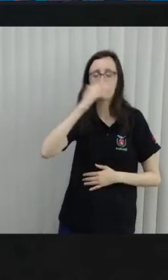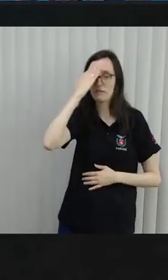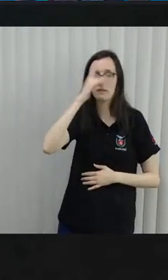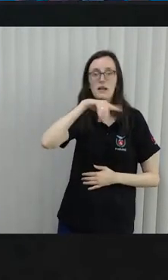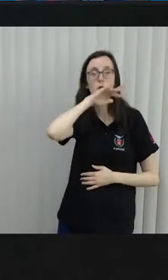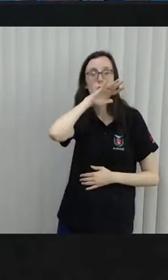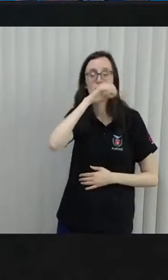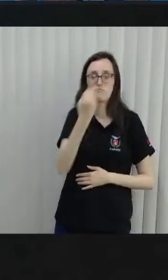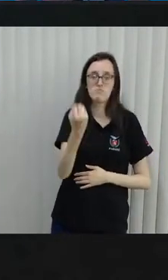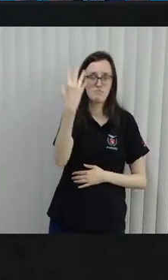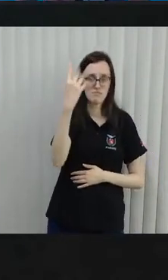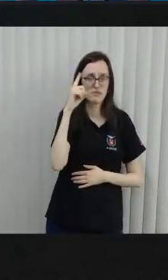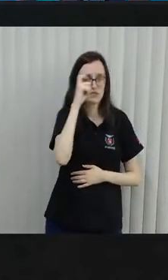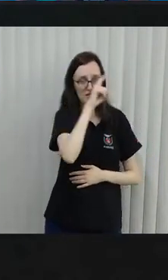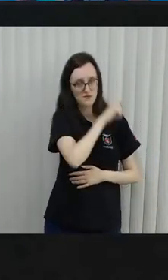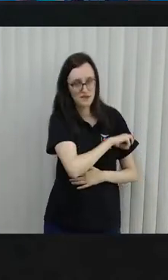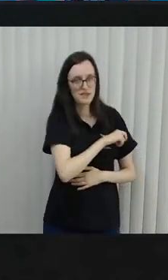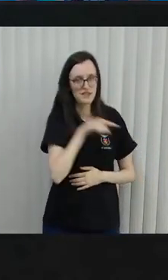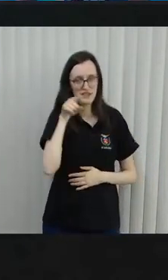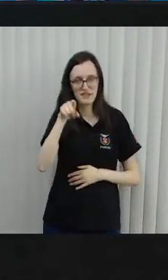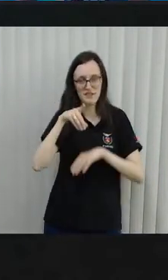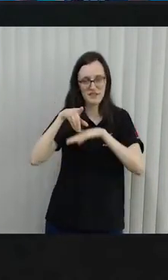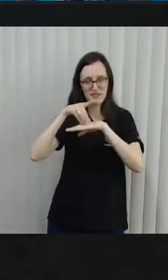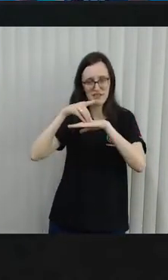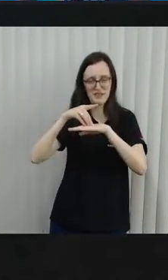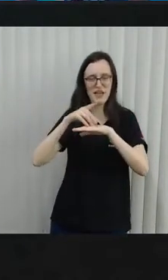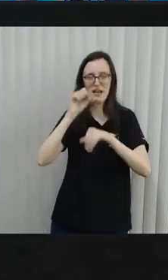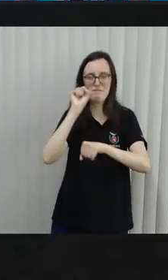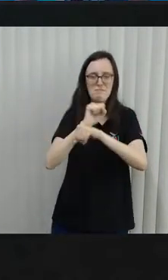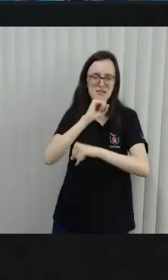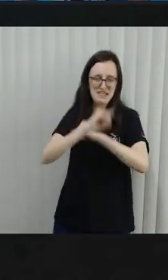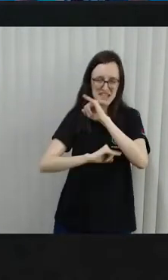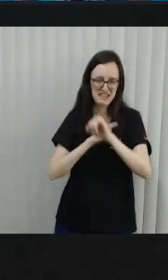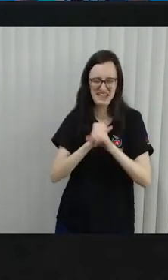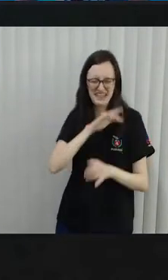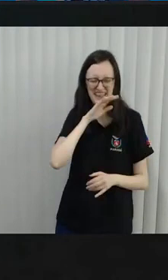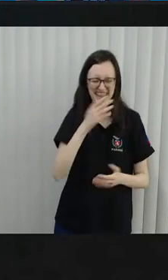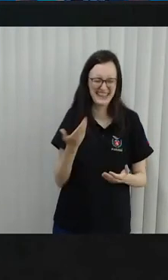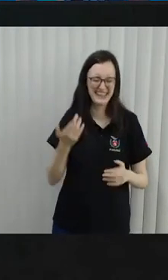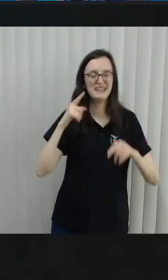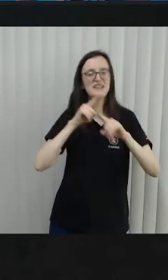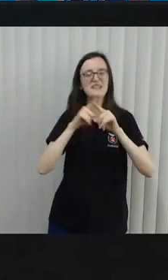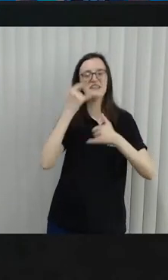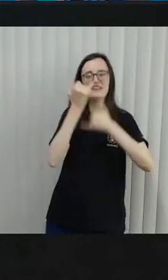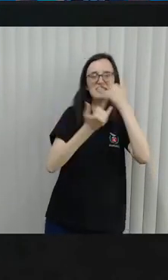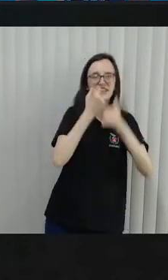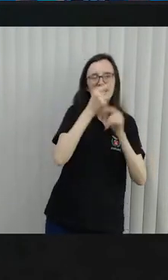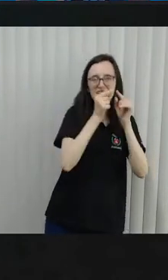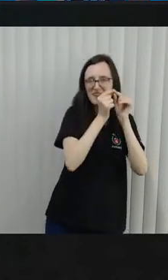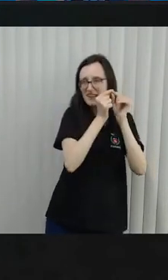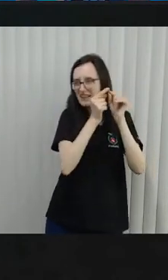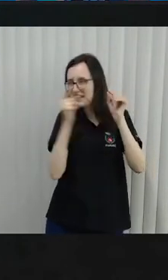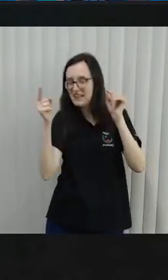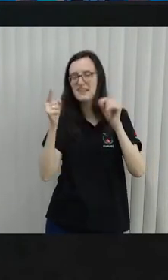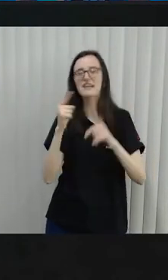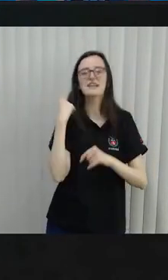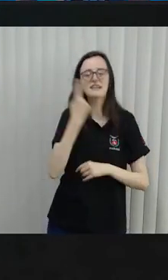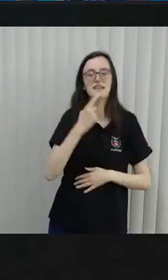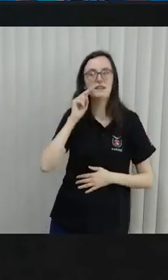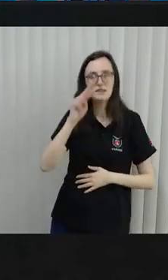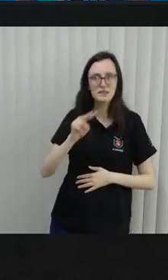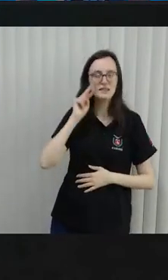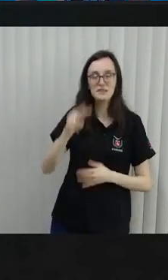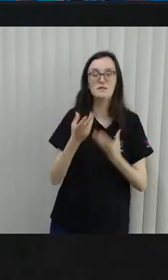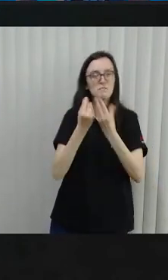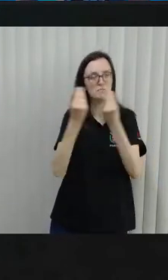quando isso aparece, né, esse Dino, que acaba a internet, mas é algo que eles veem bastante